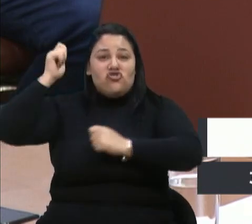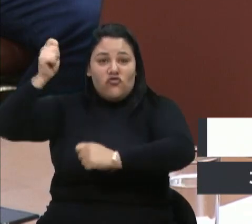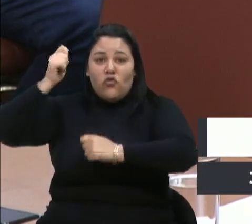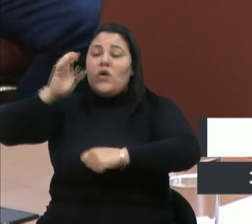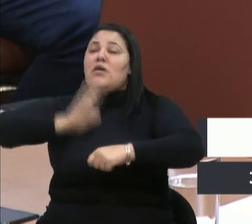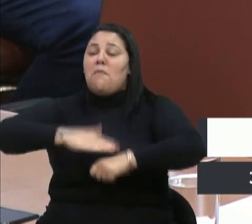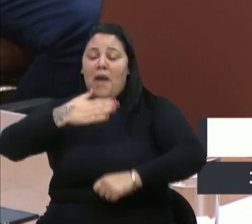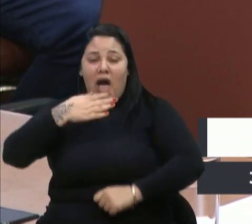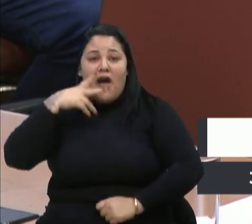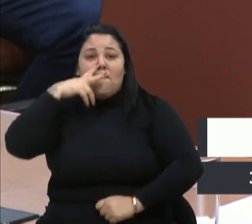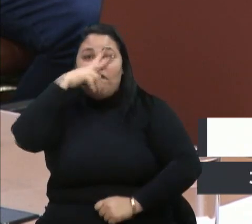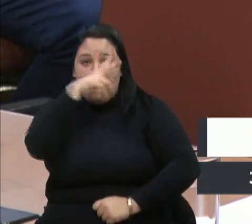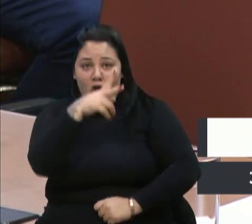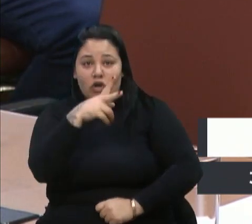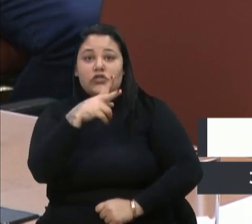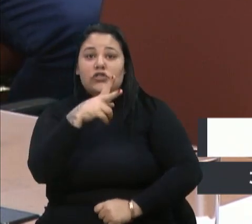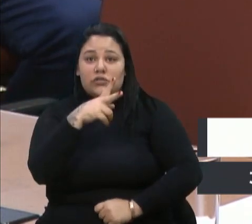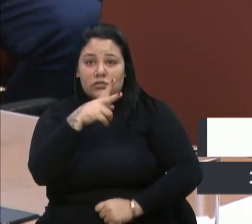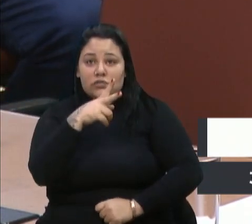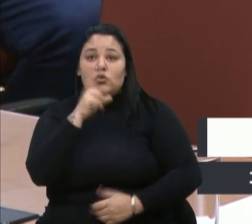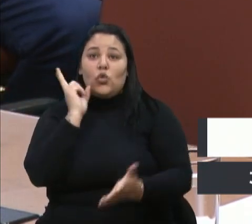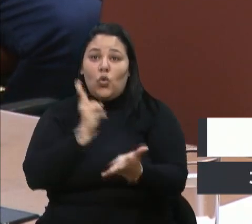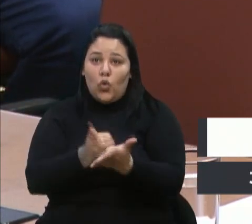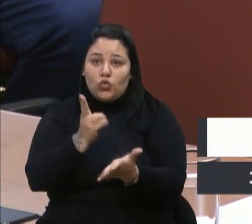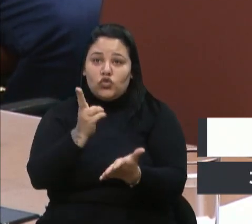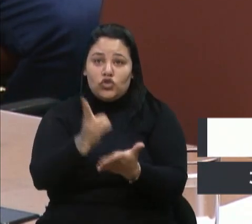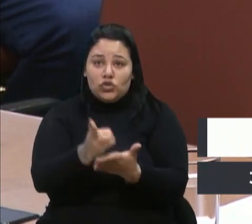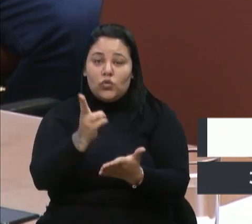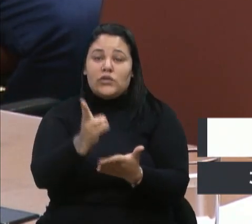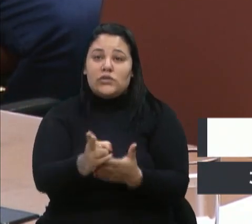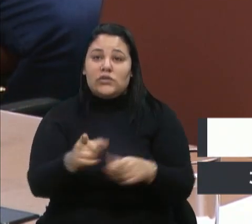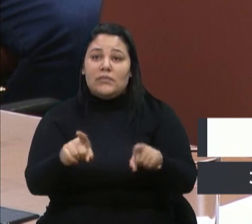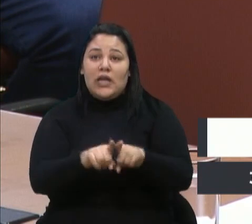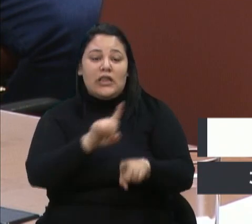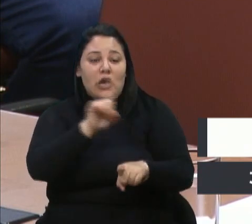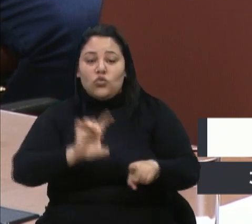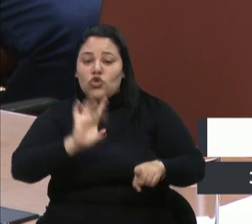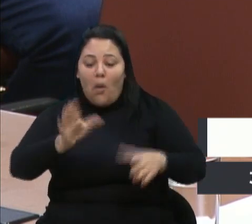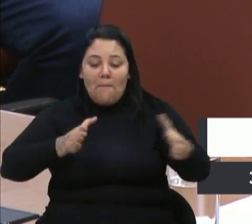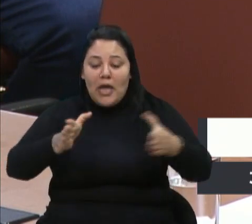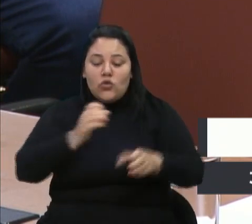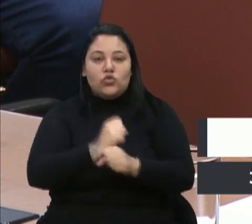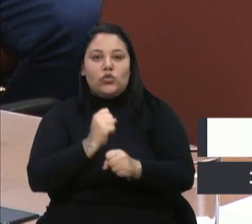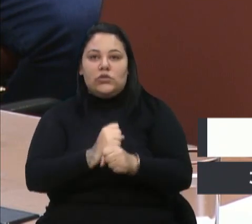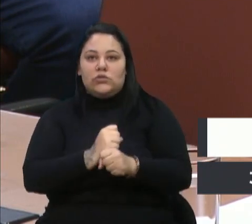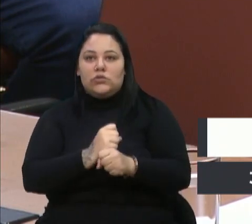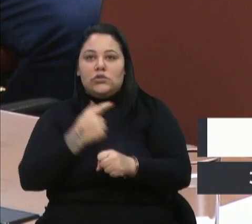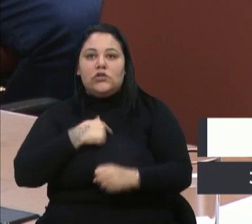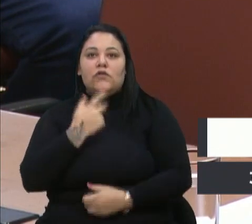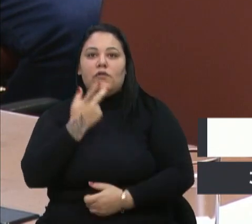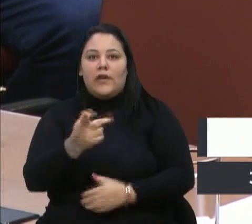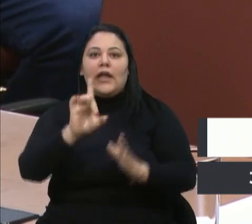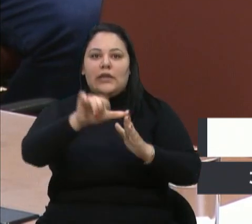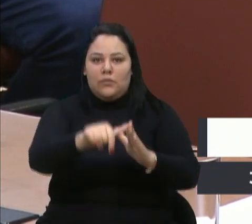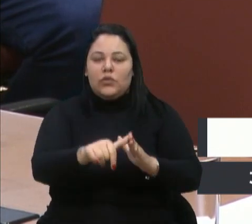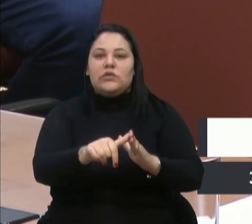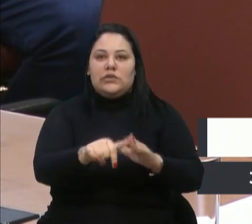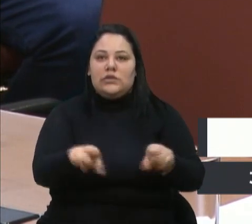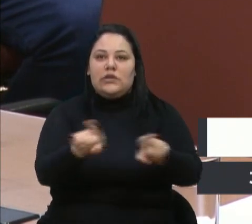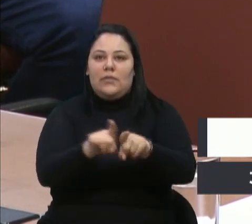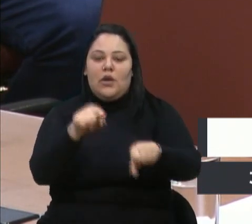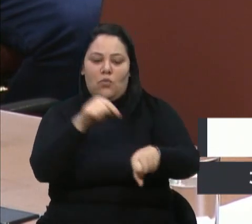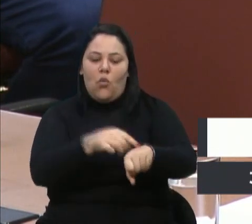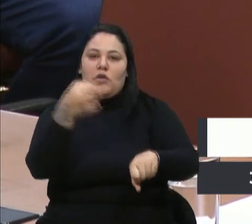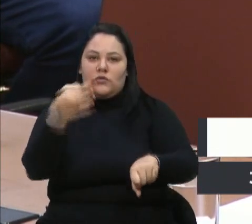fortes, campanhas que sejam permanentes, que não sejam, né, apenas em um período do ano. E eu vou falar um pouco mais disso também em